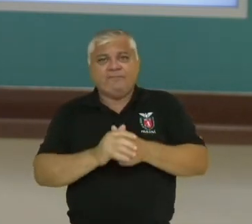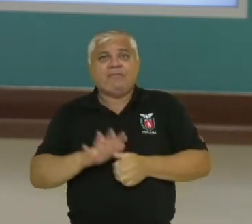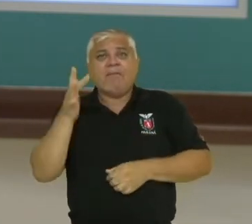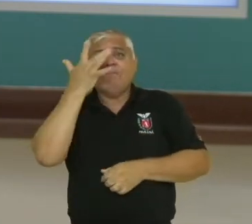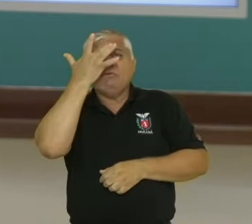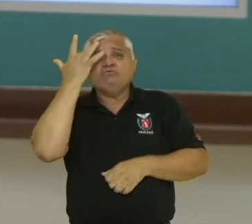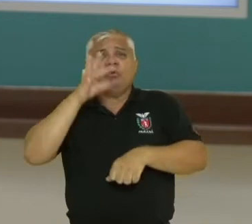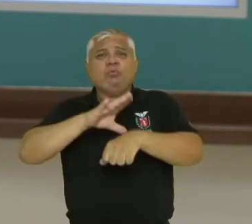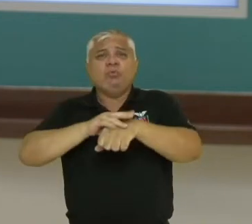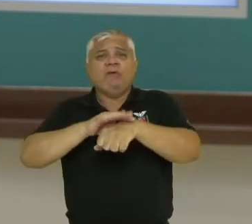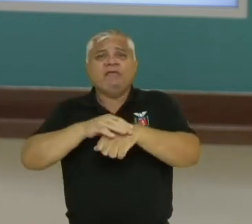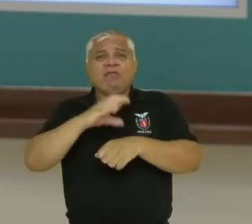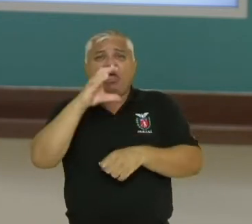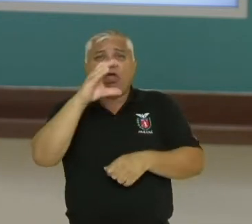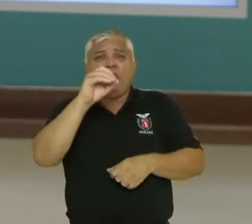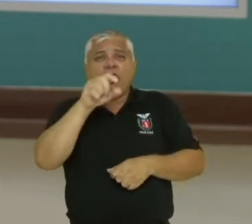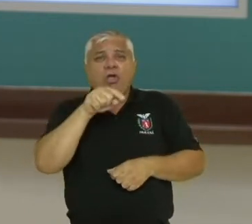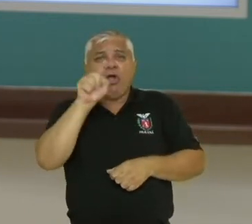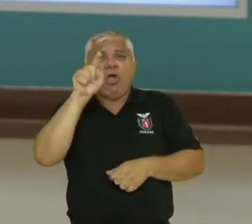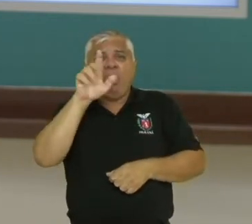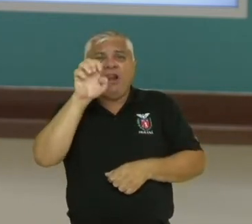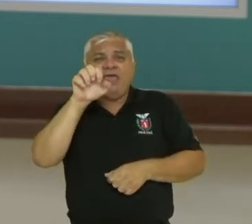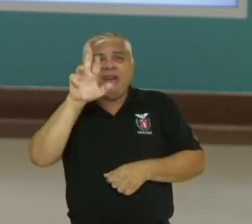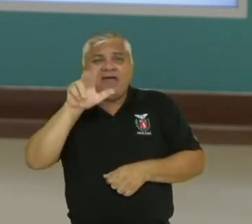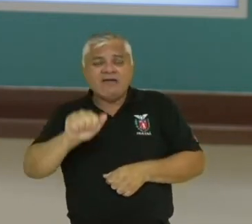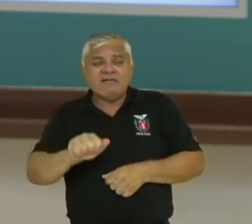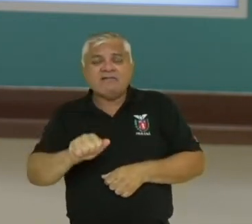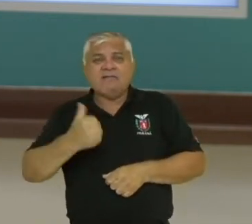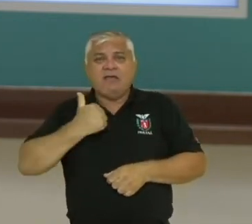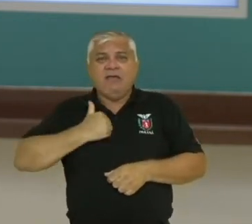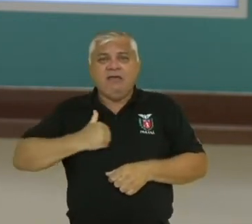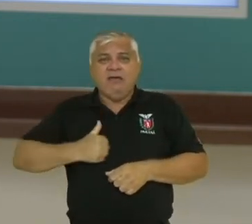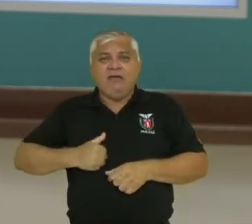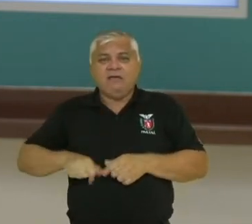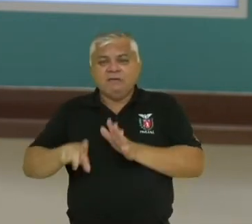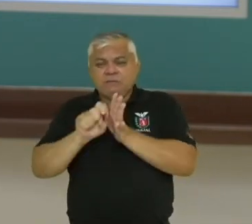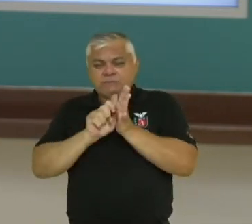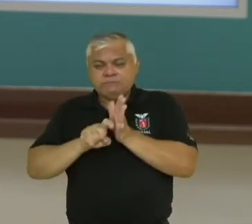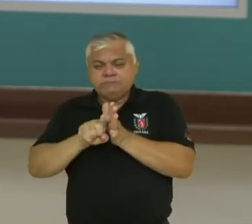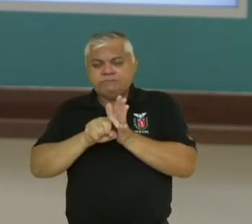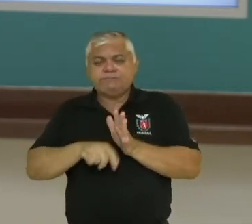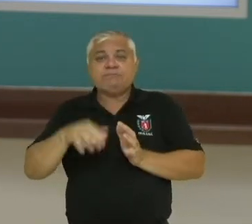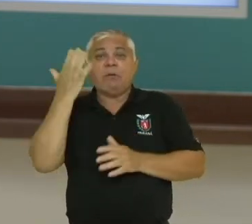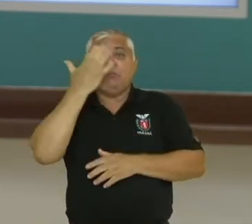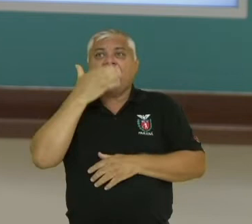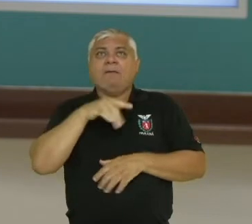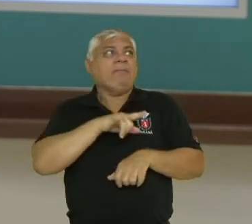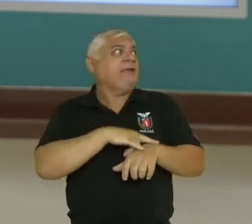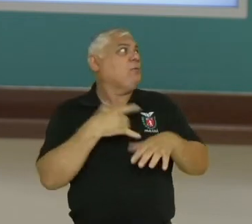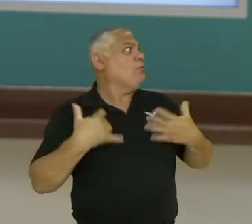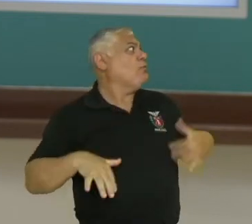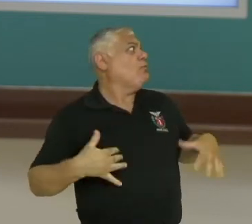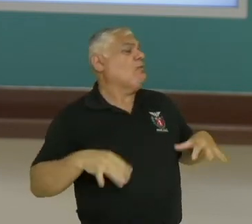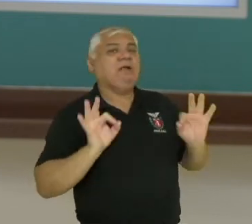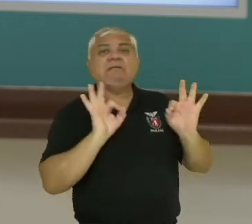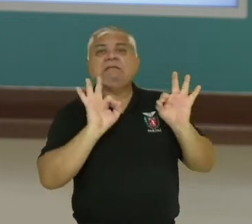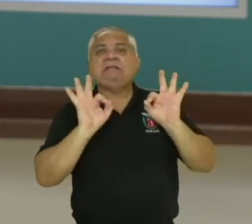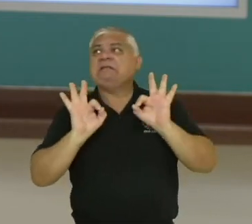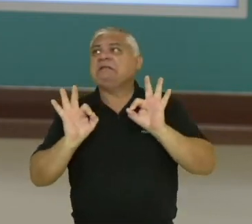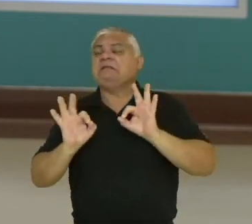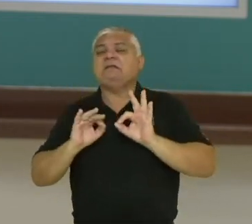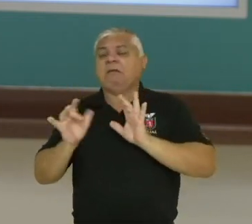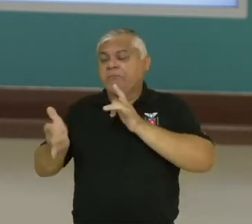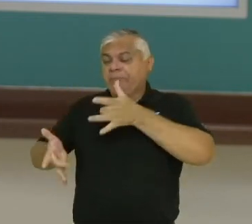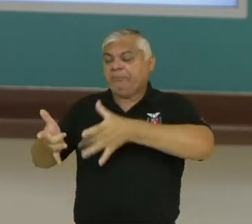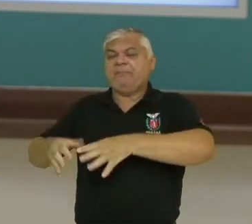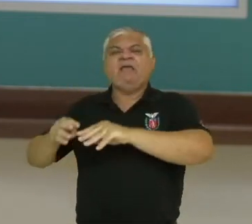com cólera e nas suas fezes tem esse micro-organismo. Não tem banheiro, não tem saneamento básico e ela